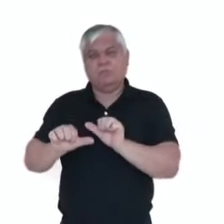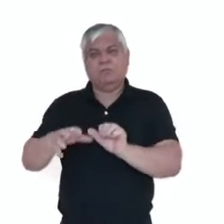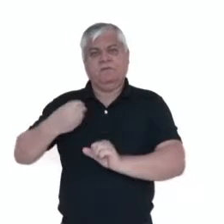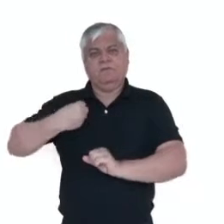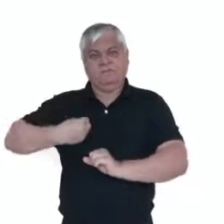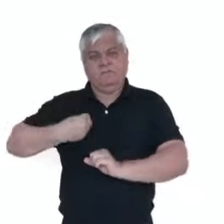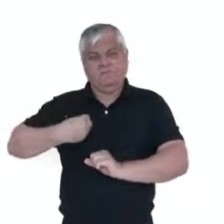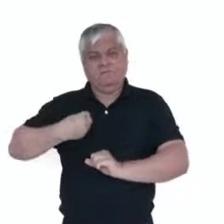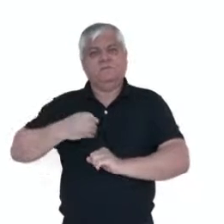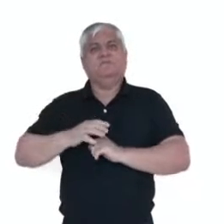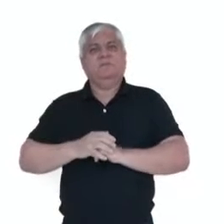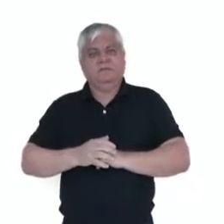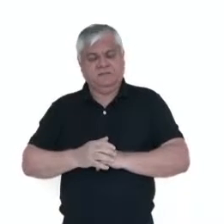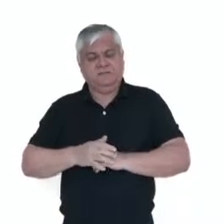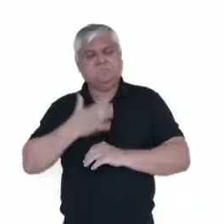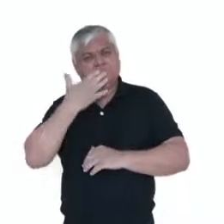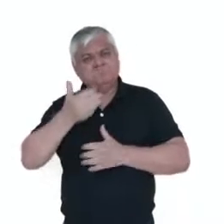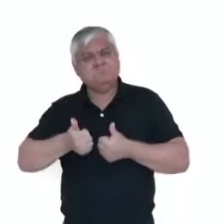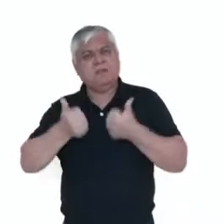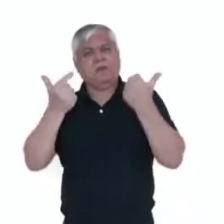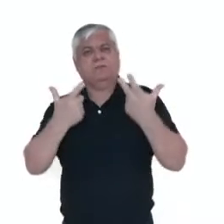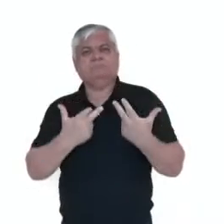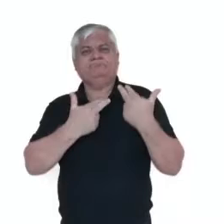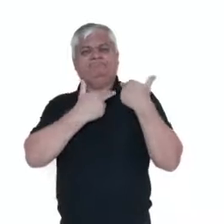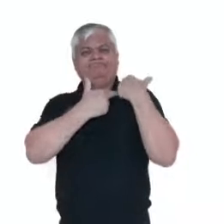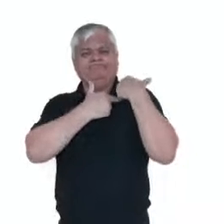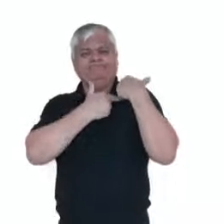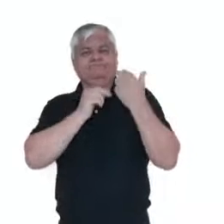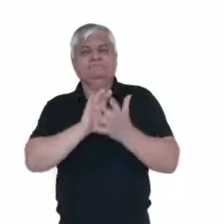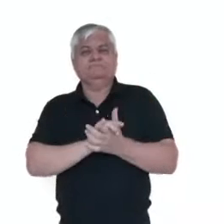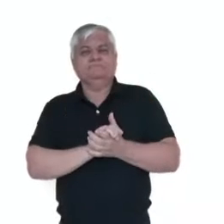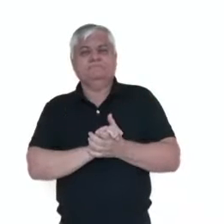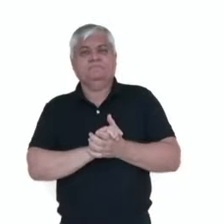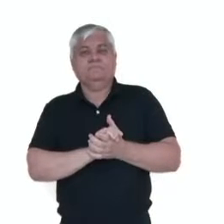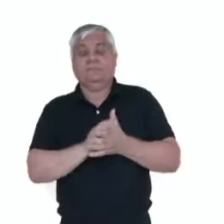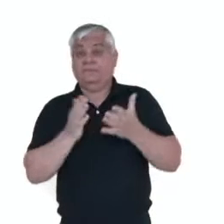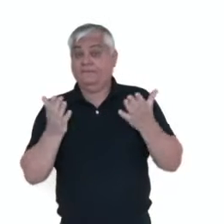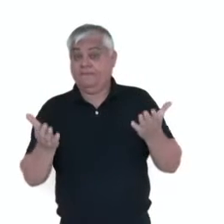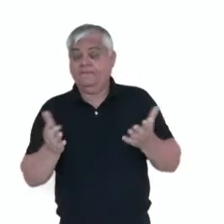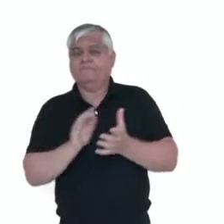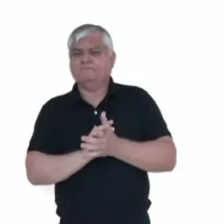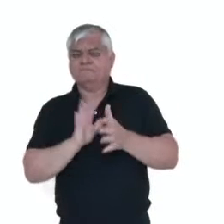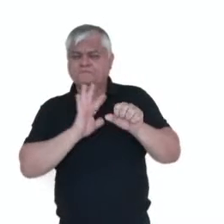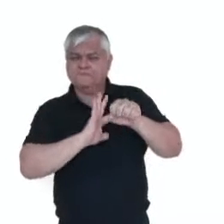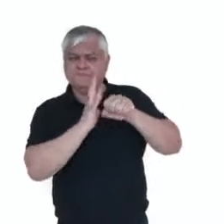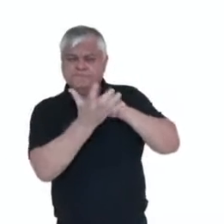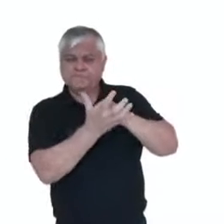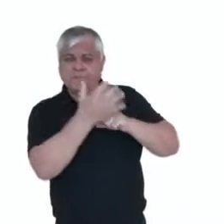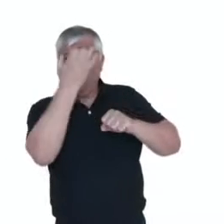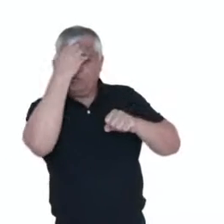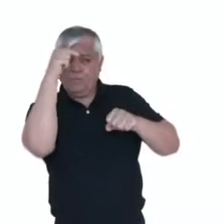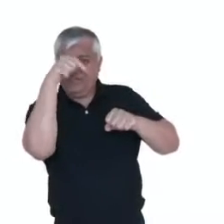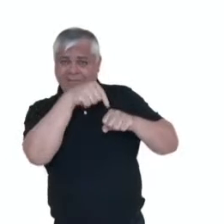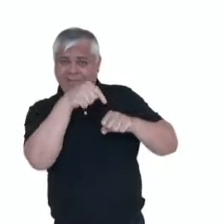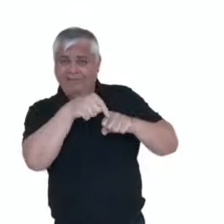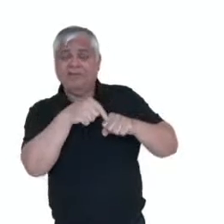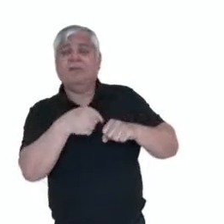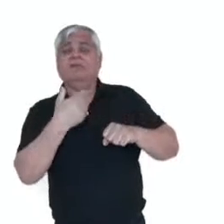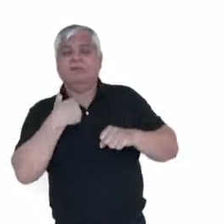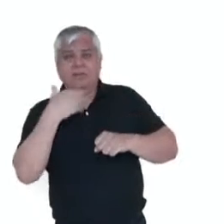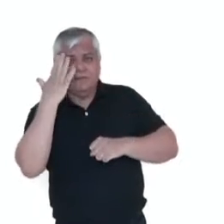maneira mais ambientalmente responsável. Em face dessa pandemia, reconhecemos o